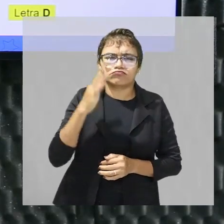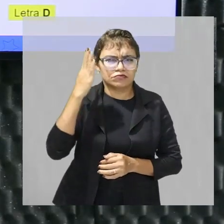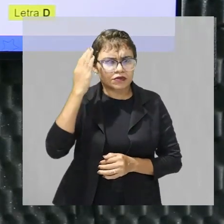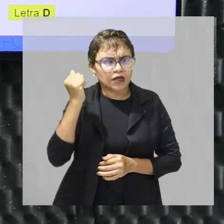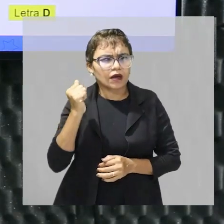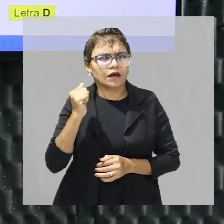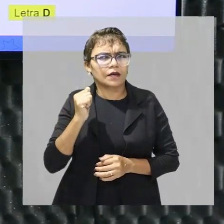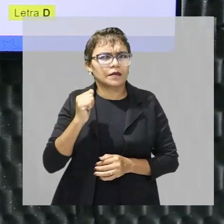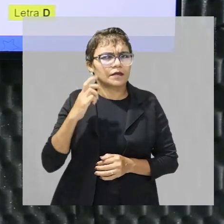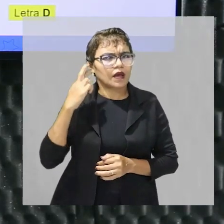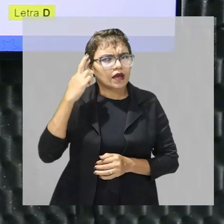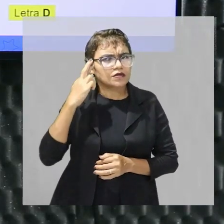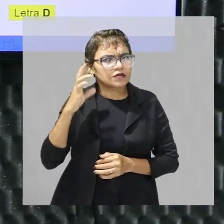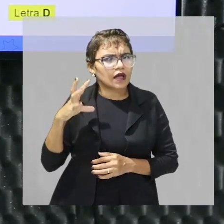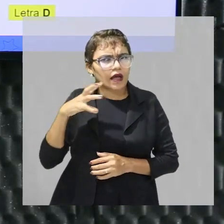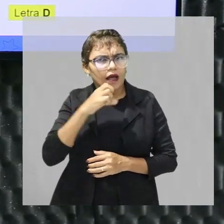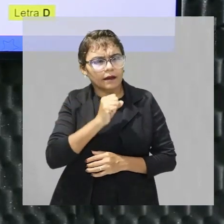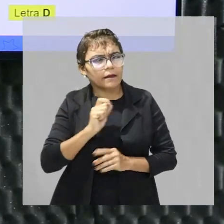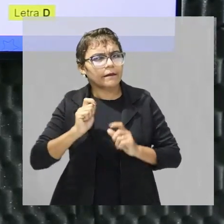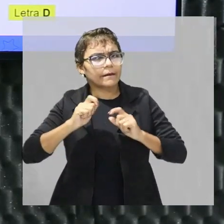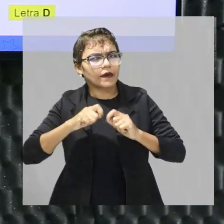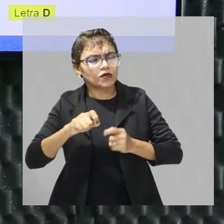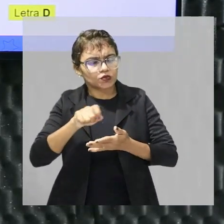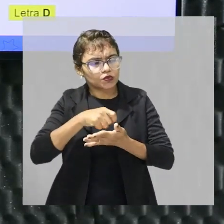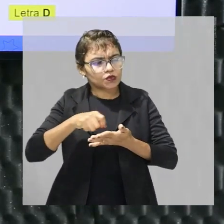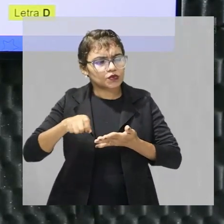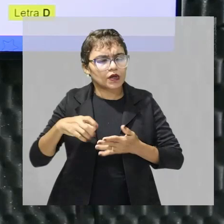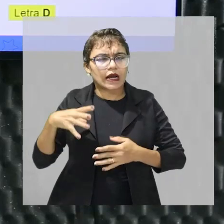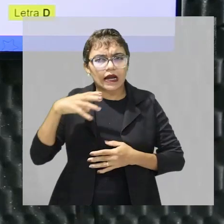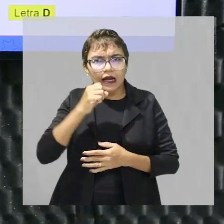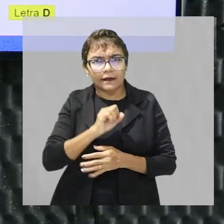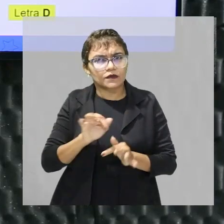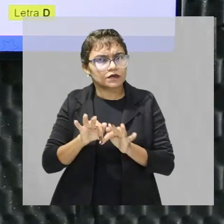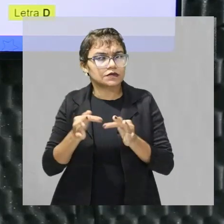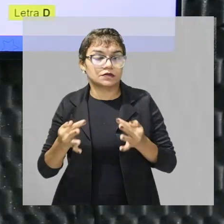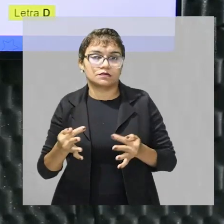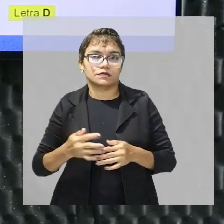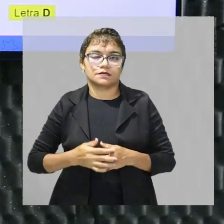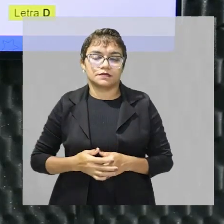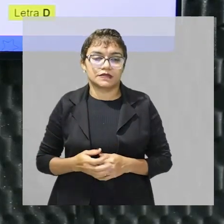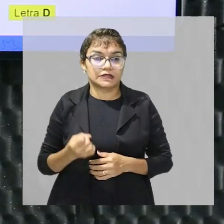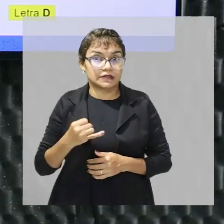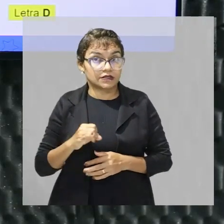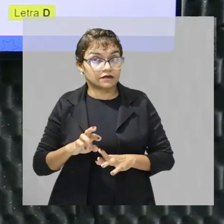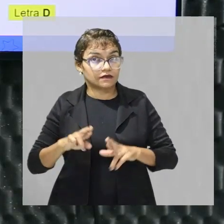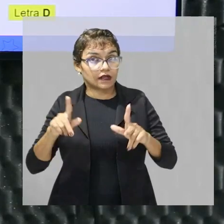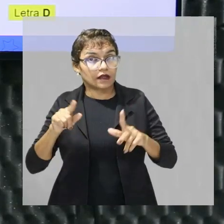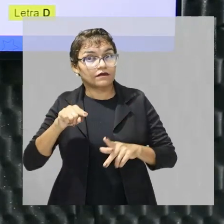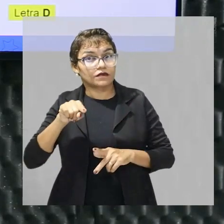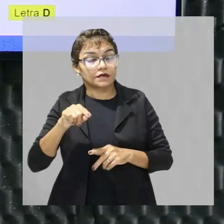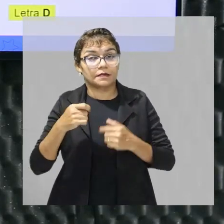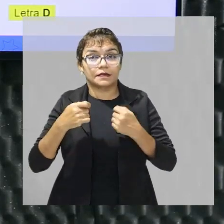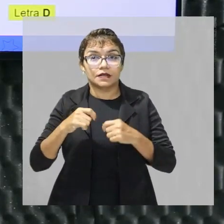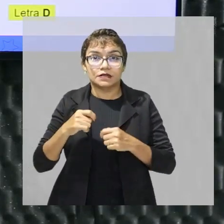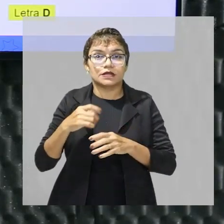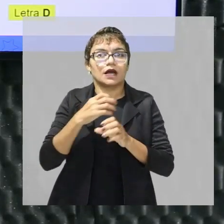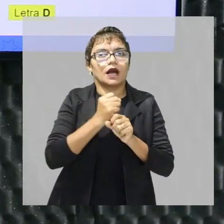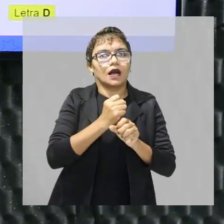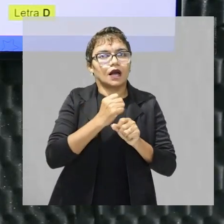desse raciocínio, você pode executar, isso vai simplificar. Senão, você vai ter que partir mesmo para o